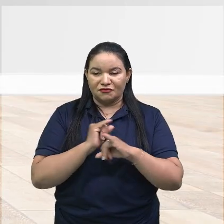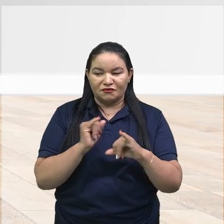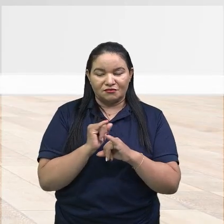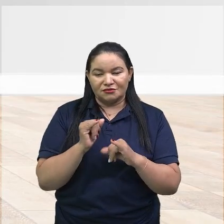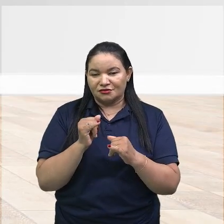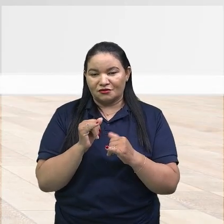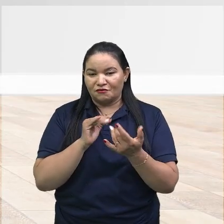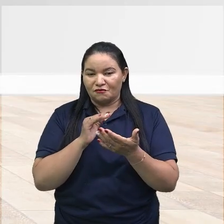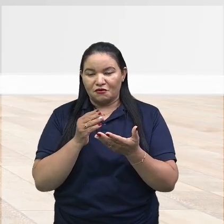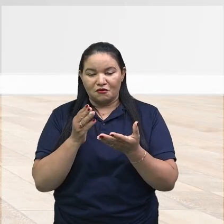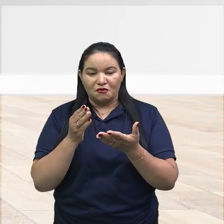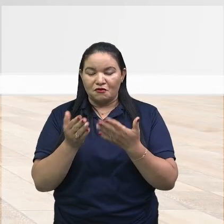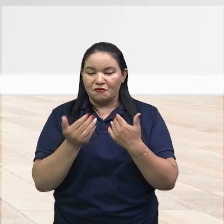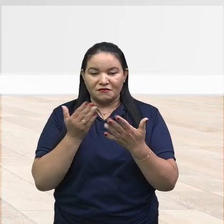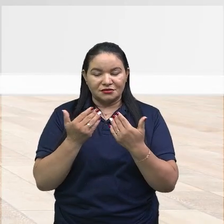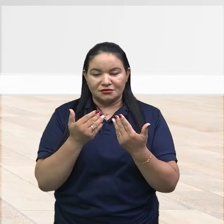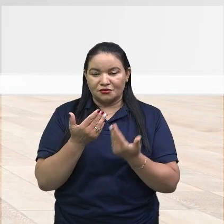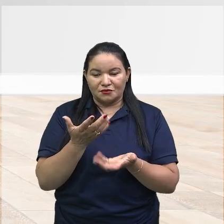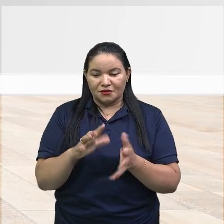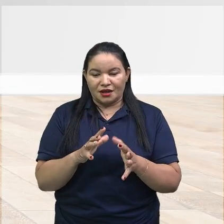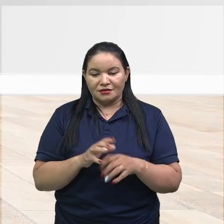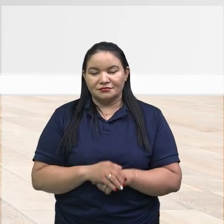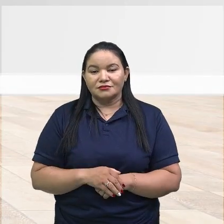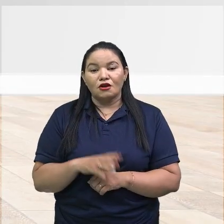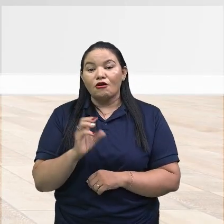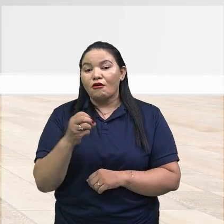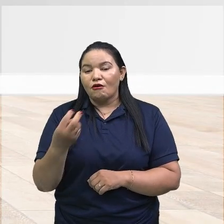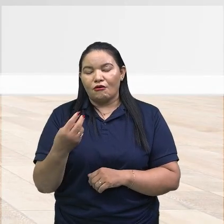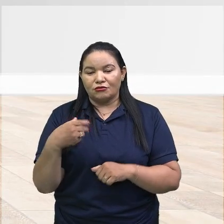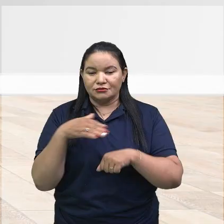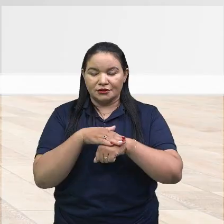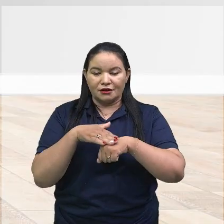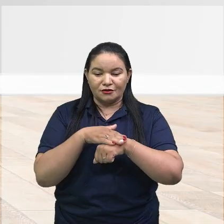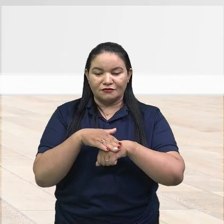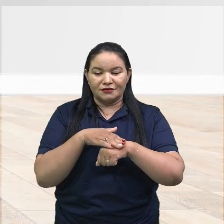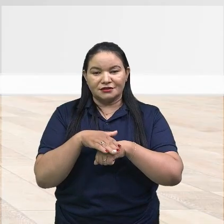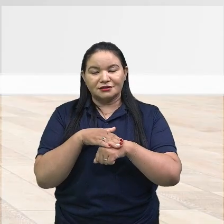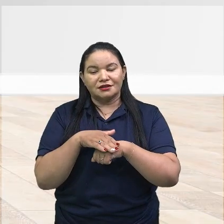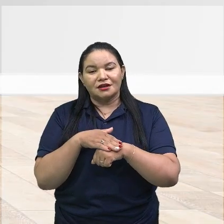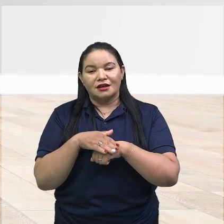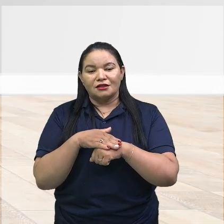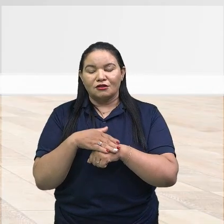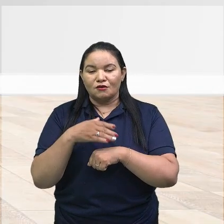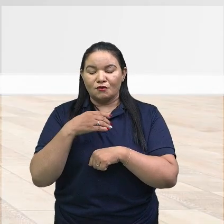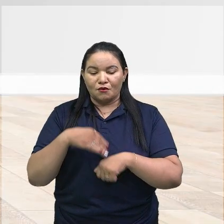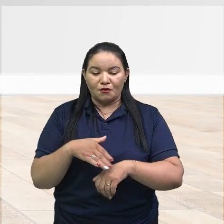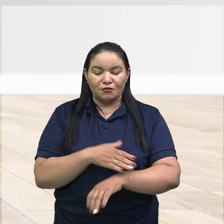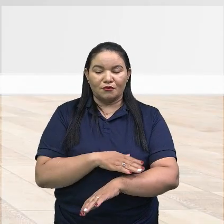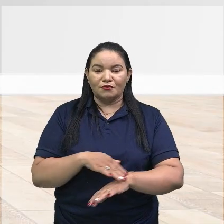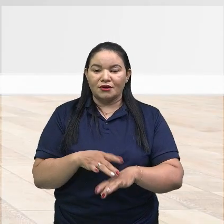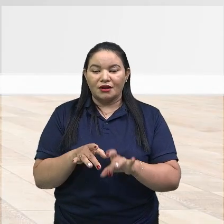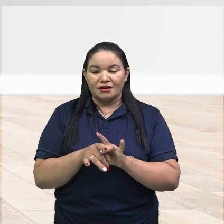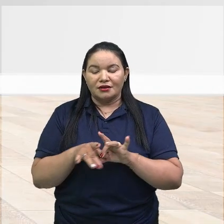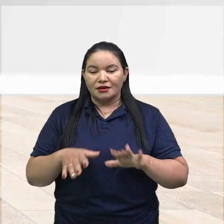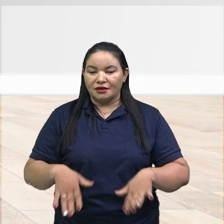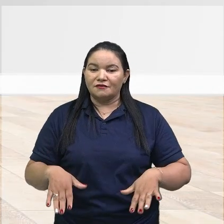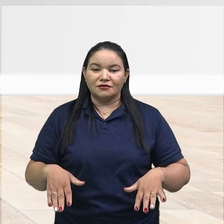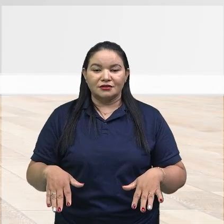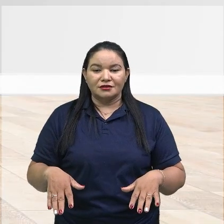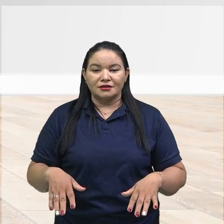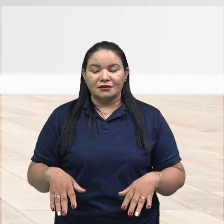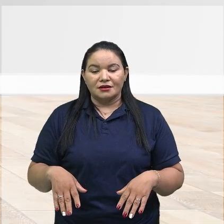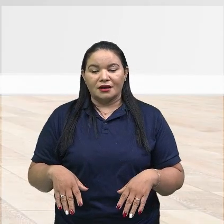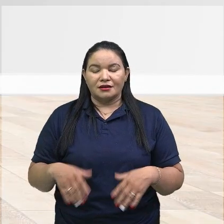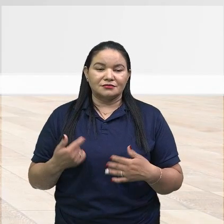os braços cruzados. Você está conversando com alguém. Como a gente viu no vídeo, se o bracinho está aqui do lado, parece que aquela pessoa que tu está falando e a pessoa está, sabe Deus